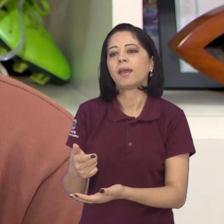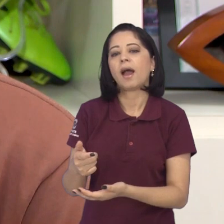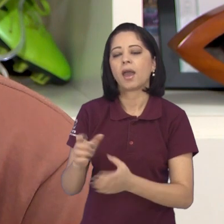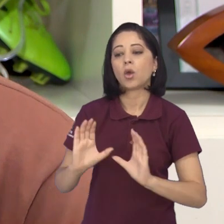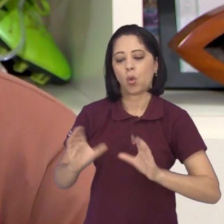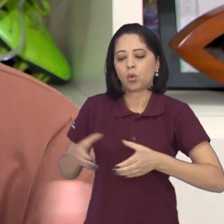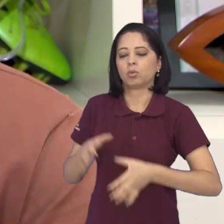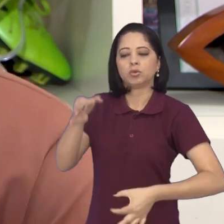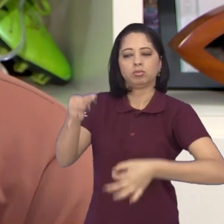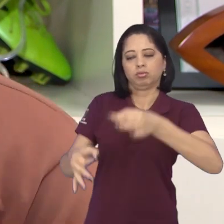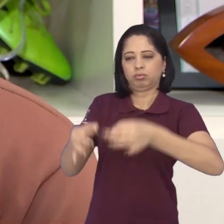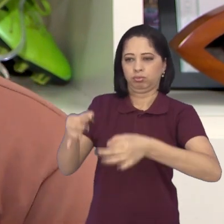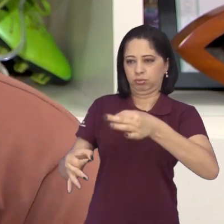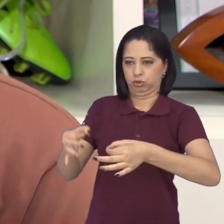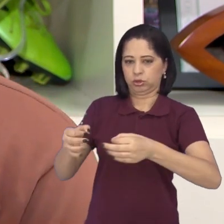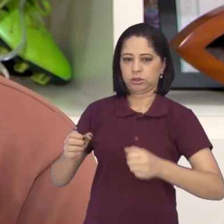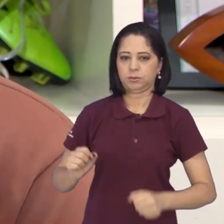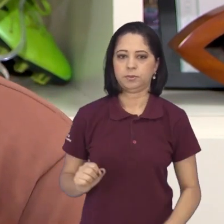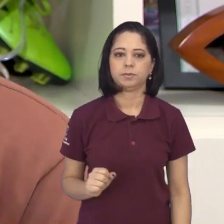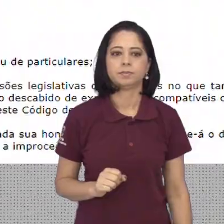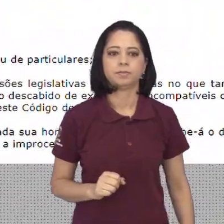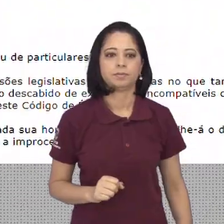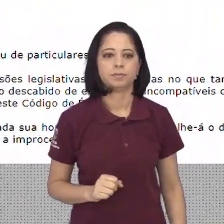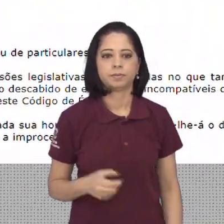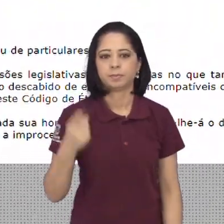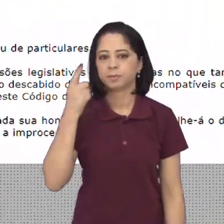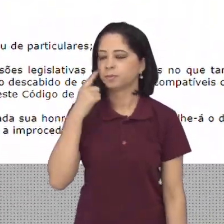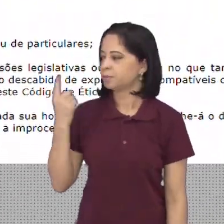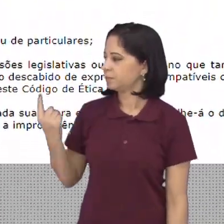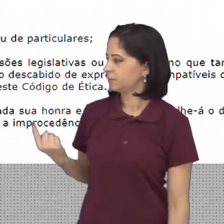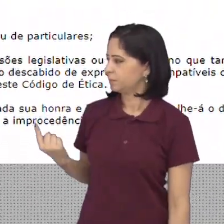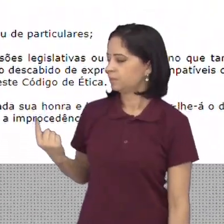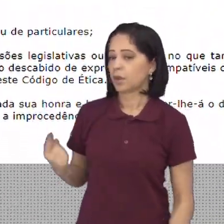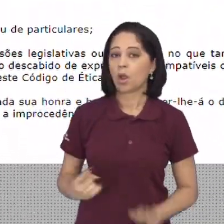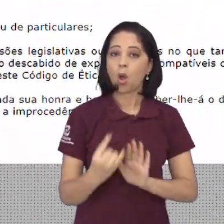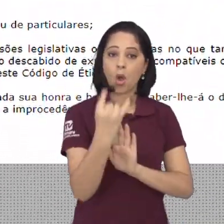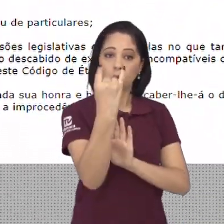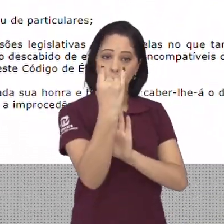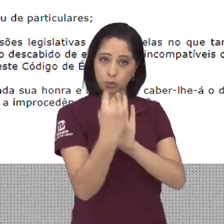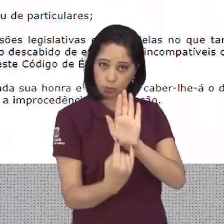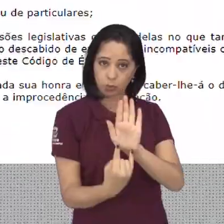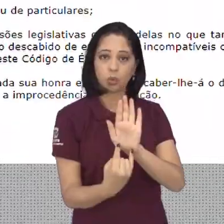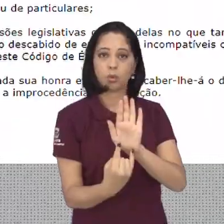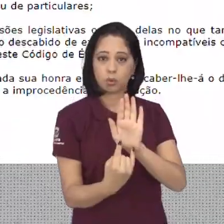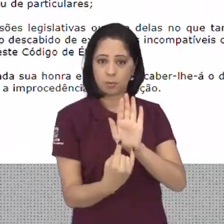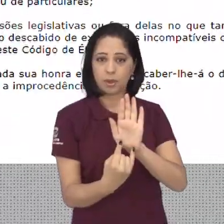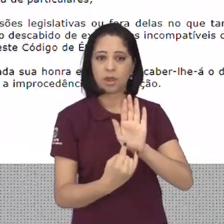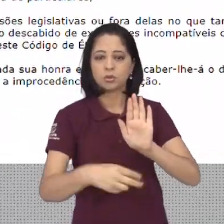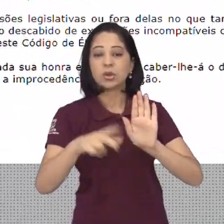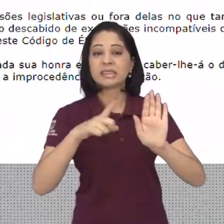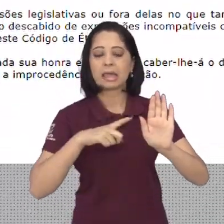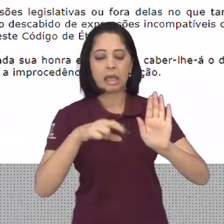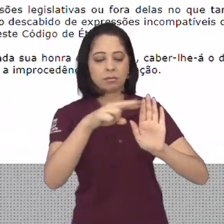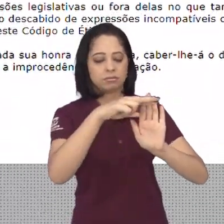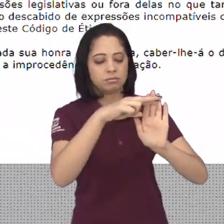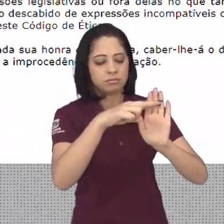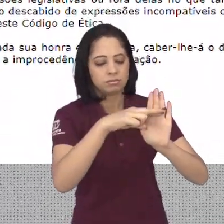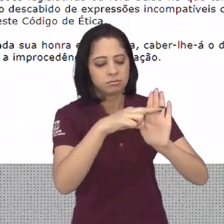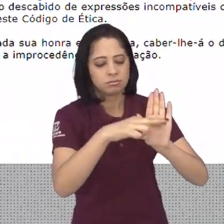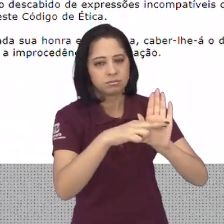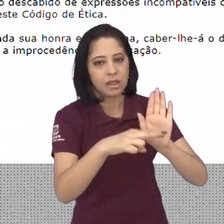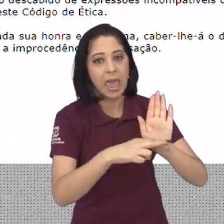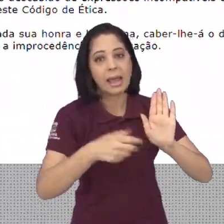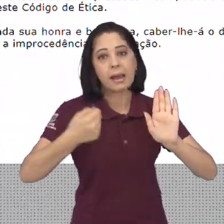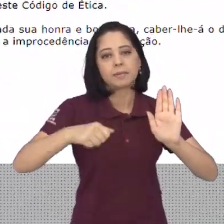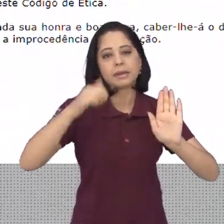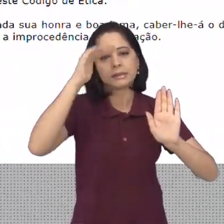por julgar a atitude de qualquer um dos parlamentares. O Código de Ética da Câmara é o documento que estabelece as normas que